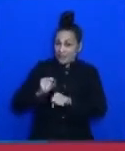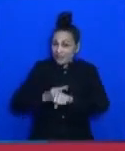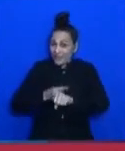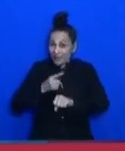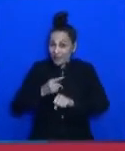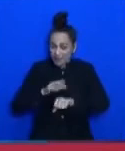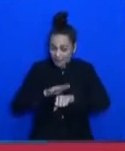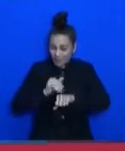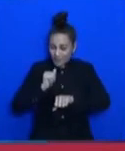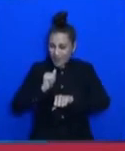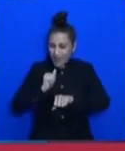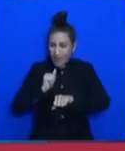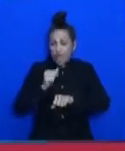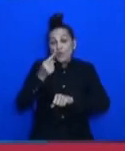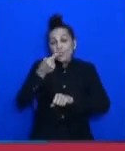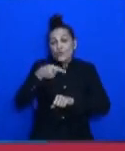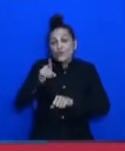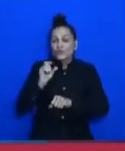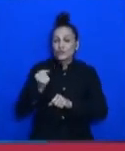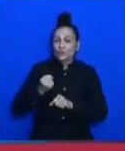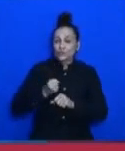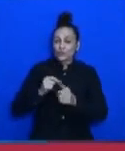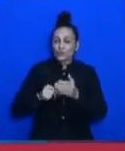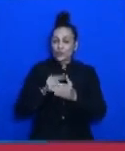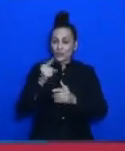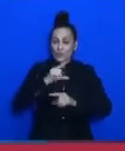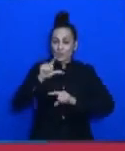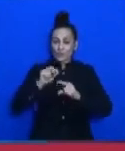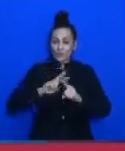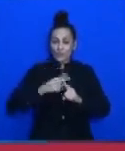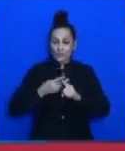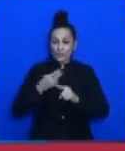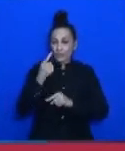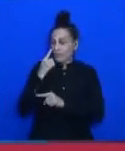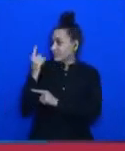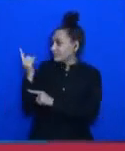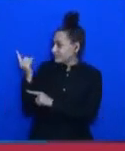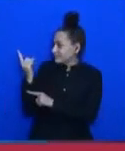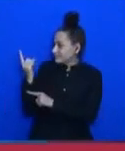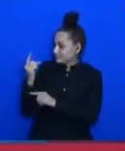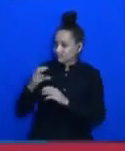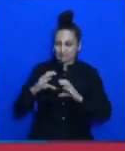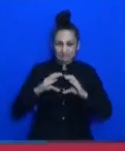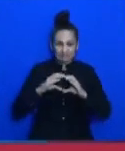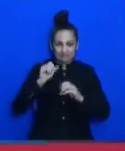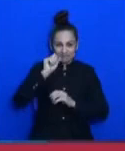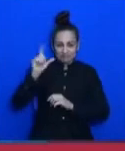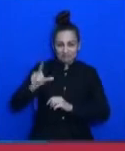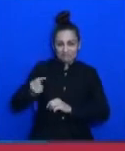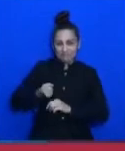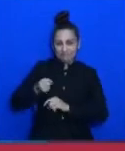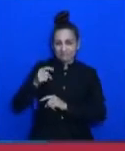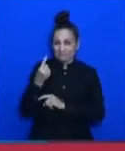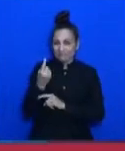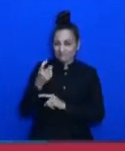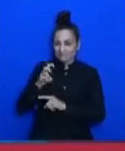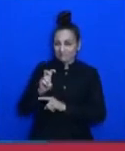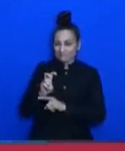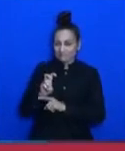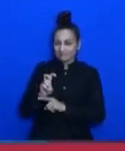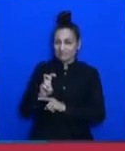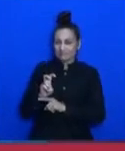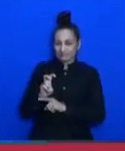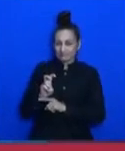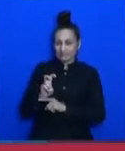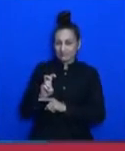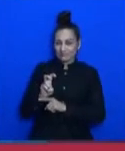agora, hein? Vamos chamar o sexto e último número do primeiro sorteio da dupla cena. Bola azul, número 15.